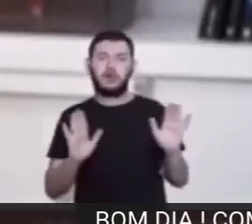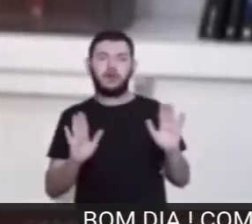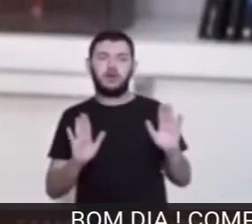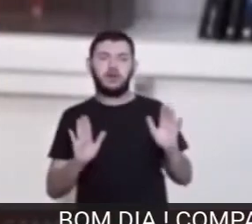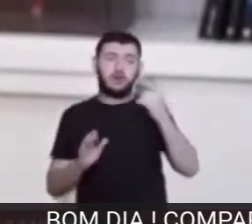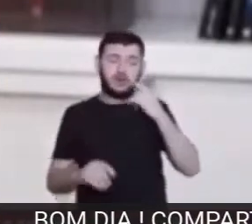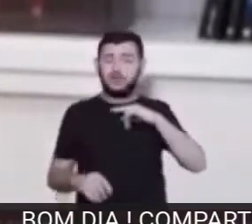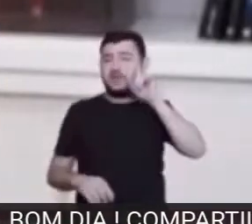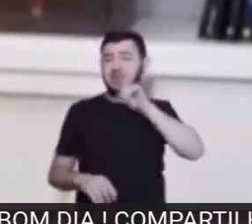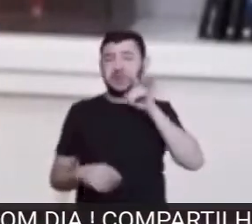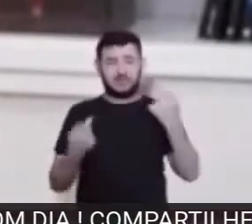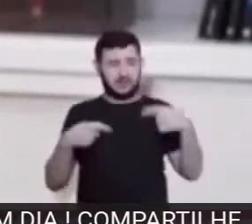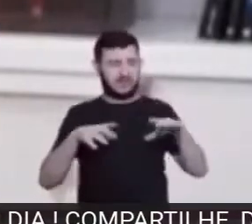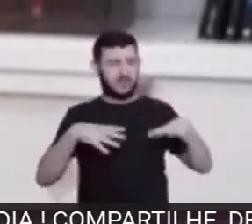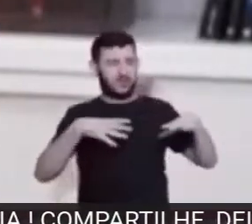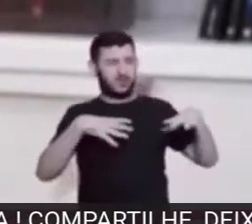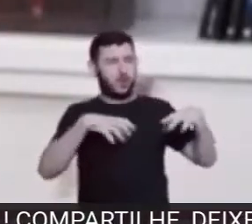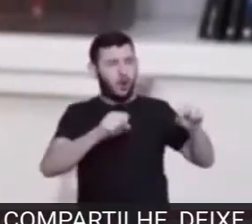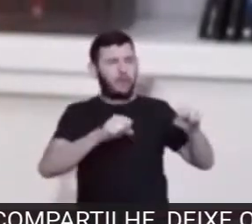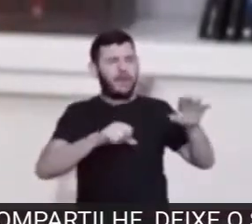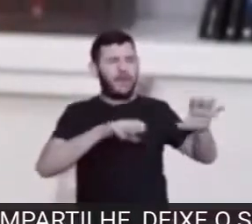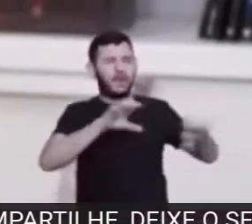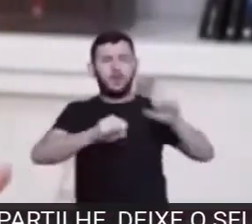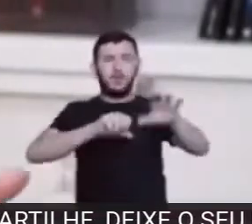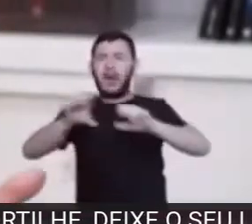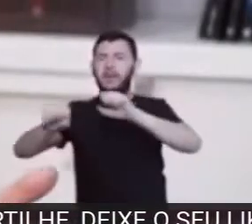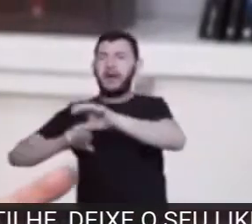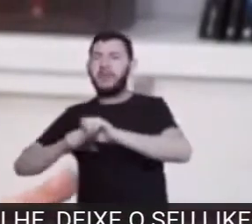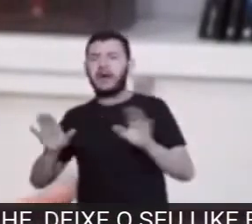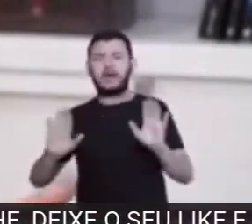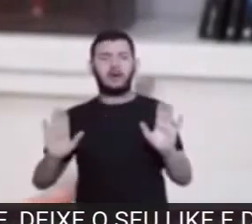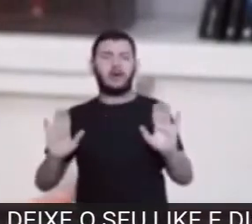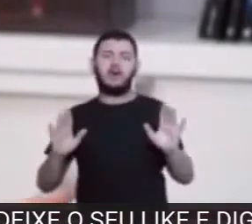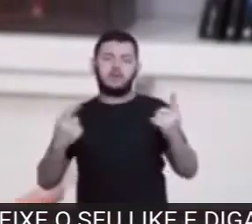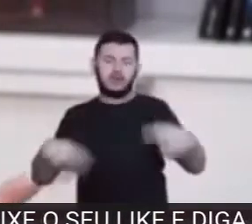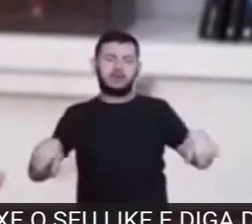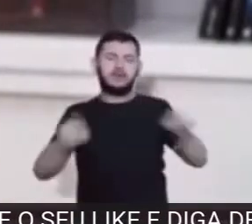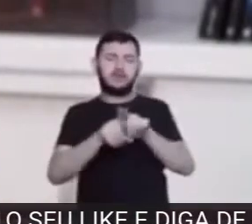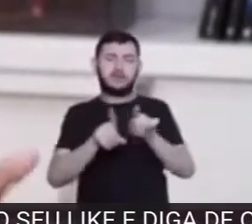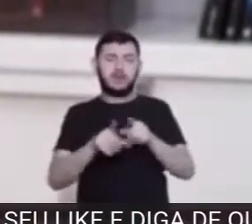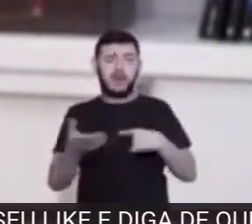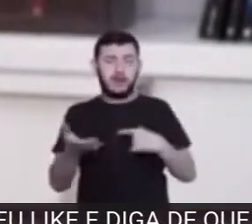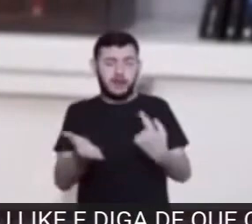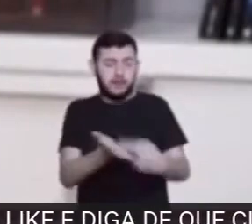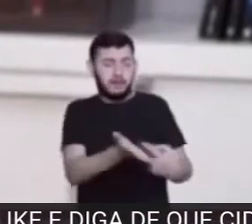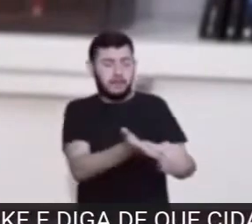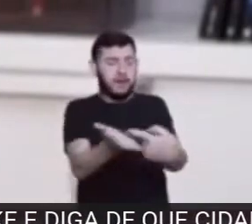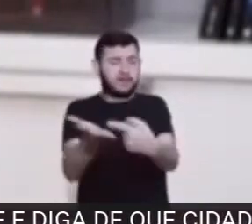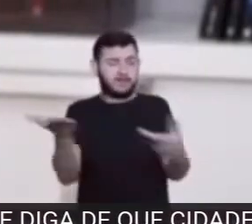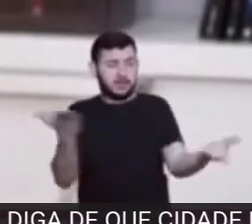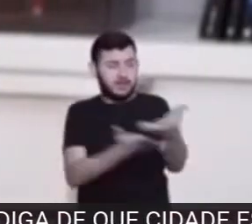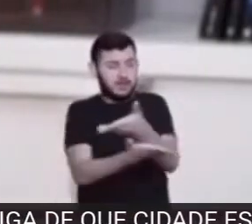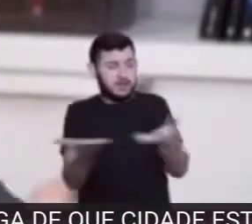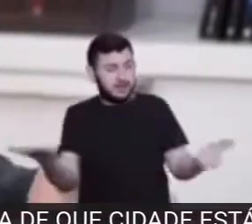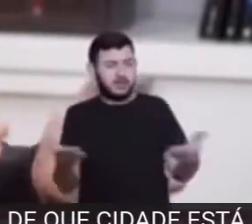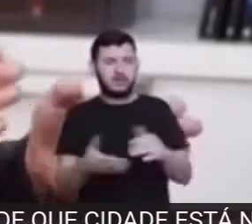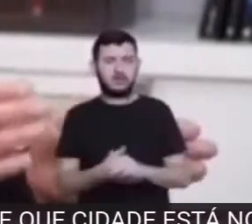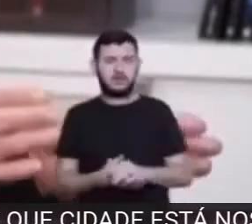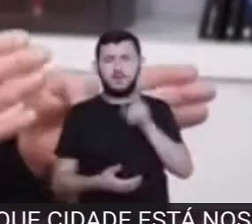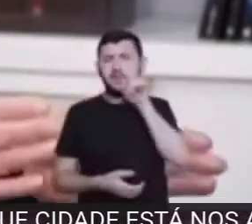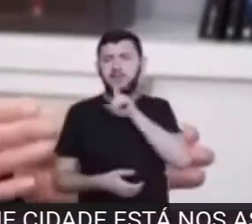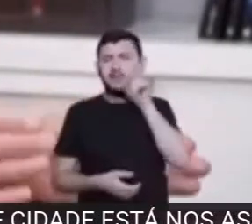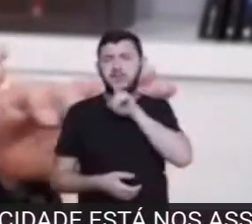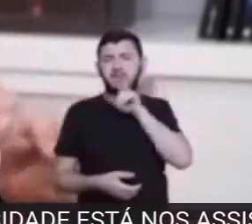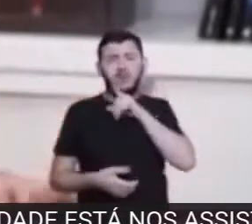domínio, tem que ter uma relação democrática, uma construção de parceria. Os americanos é muito grande, eles